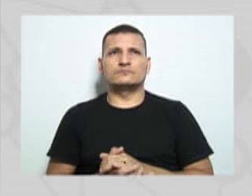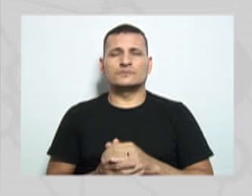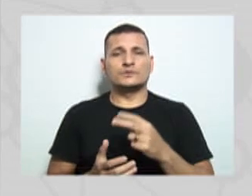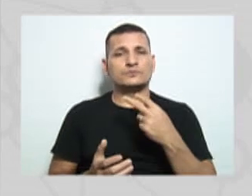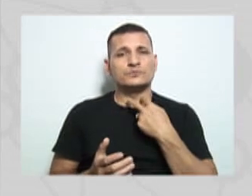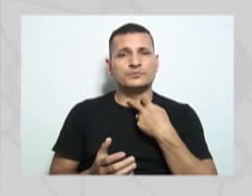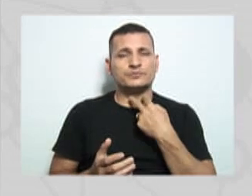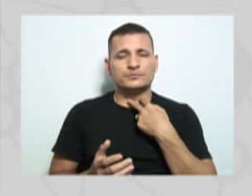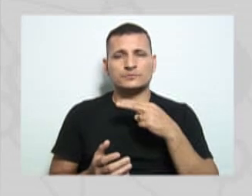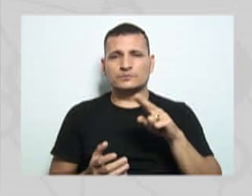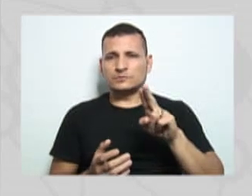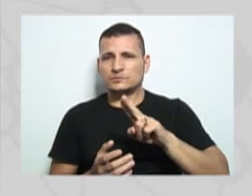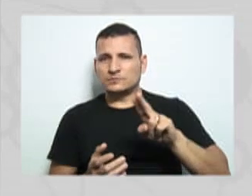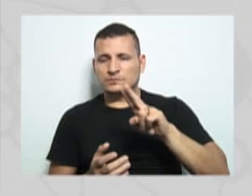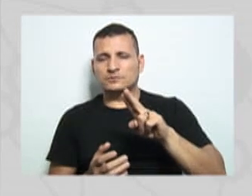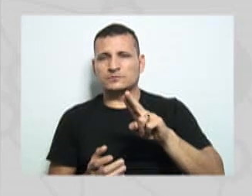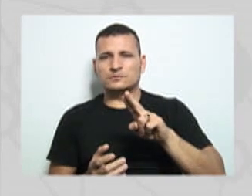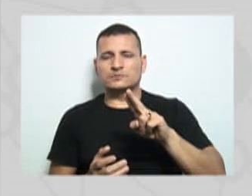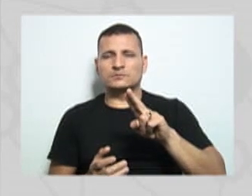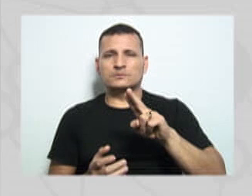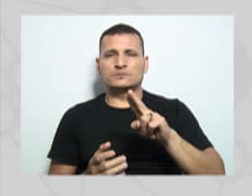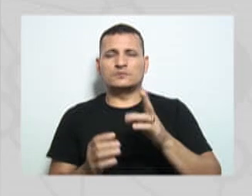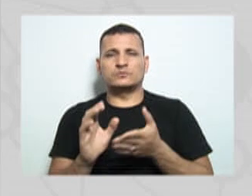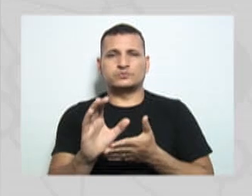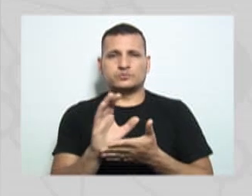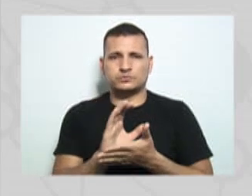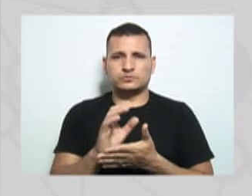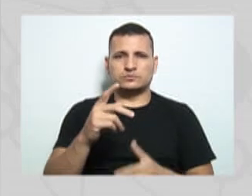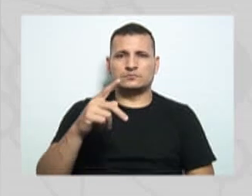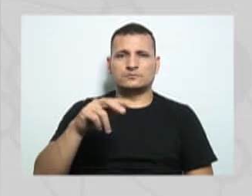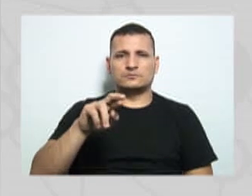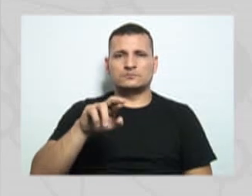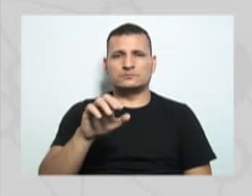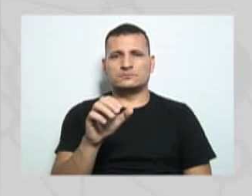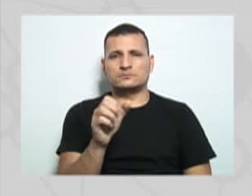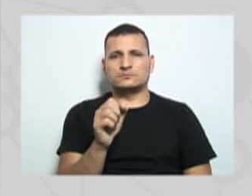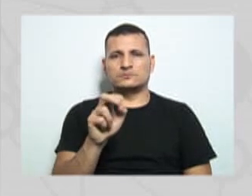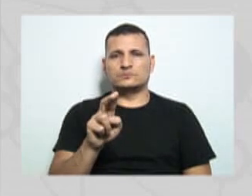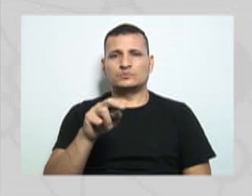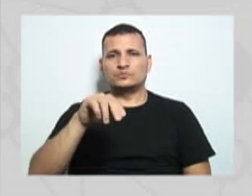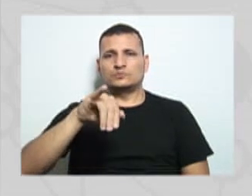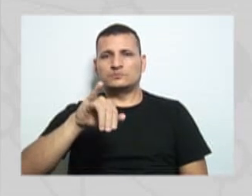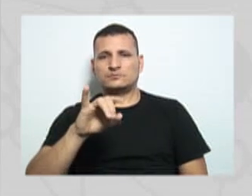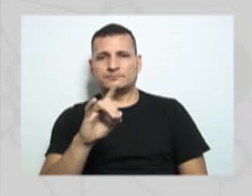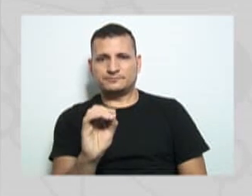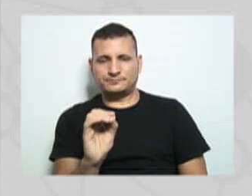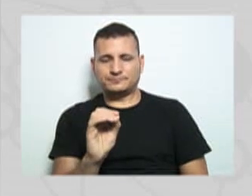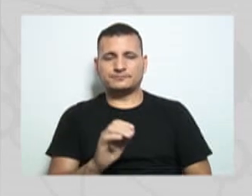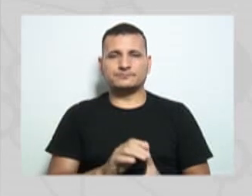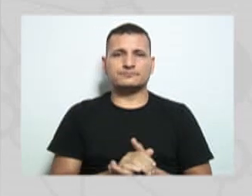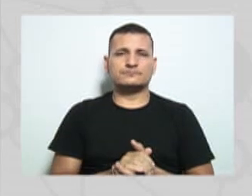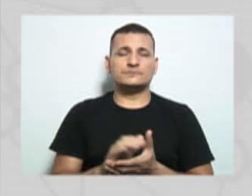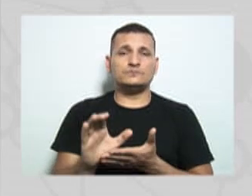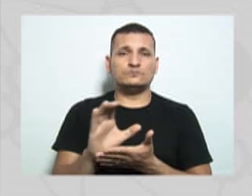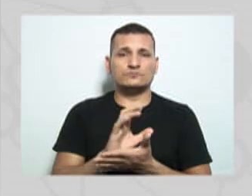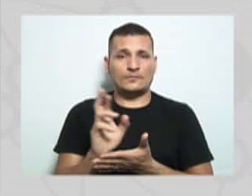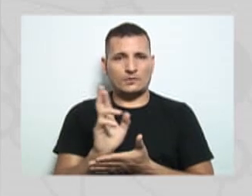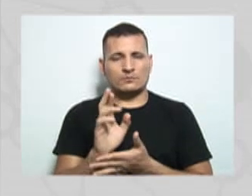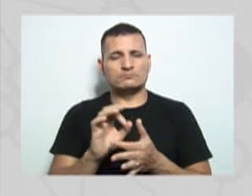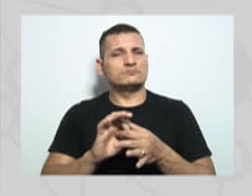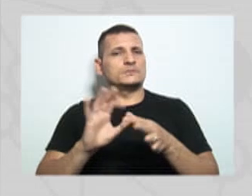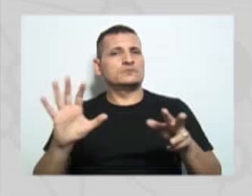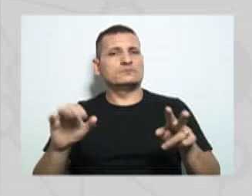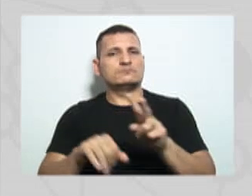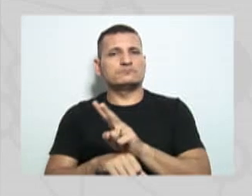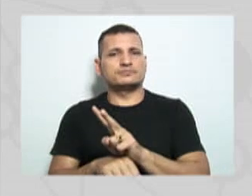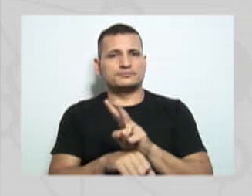no lucro presumido. Já no lucro real, é permitida a utilização de crédito. Vejam